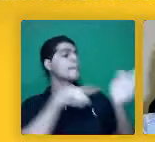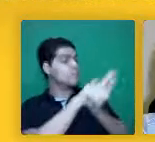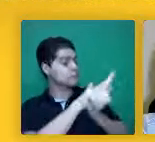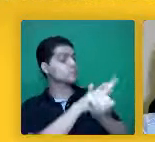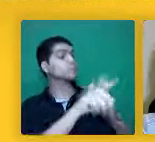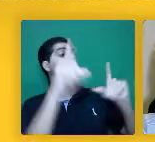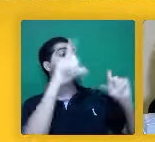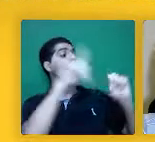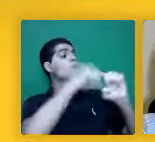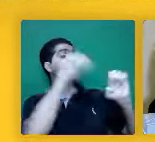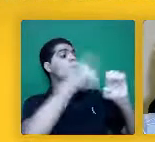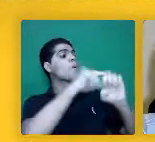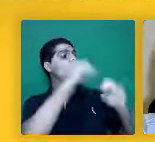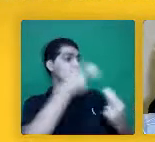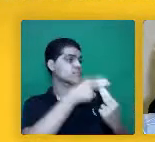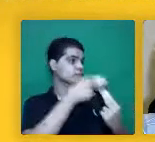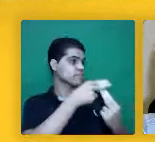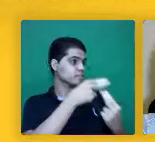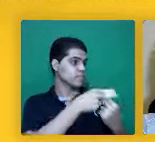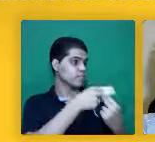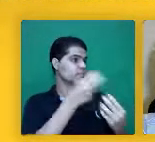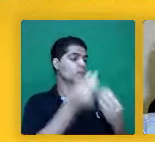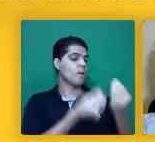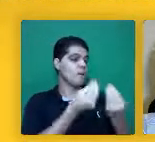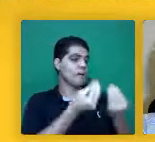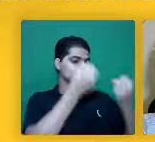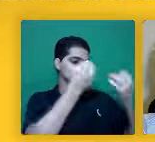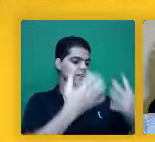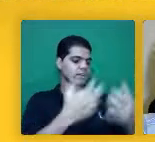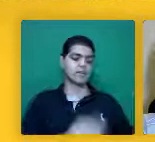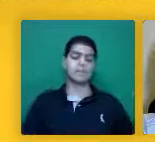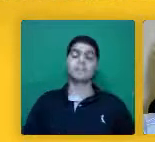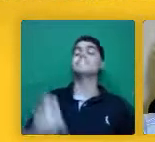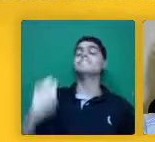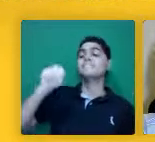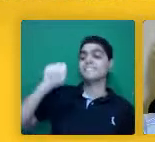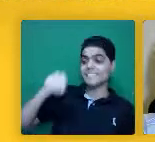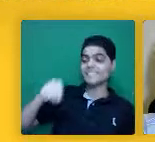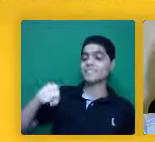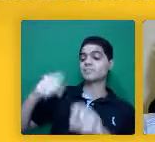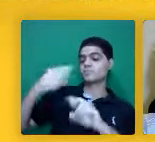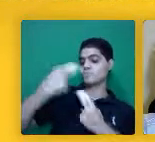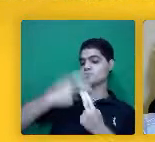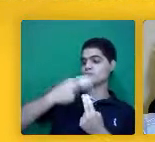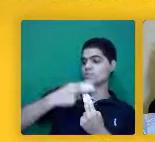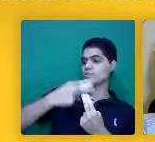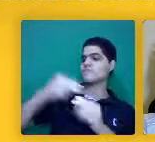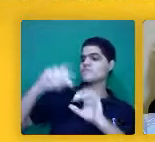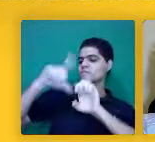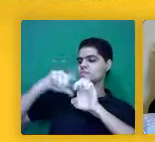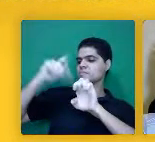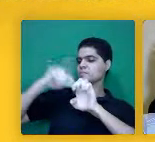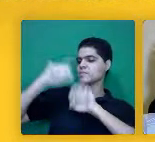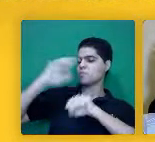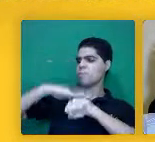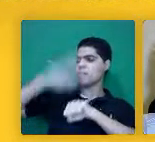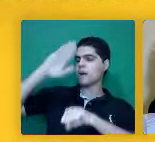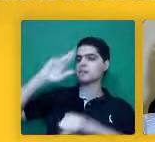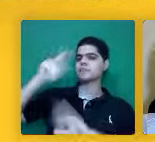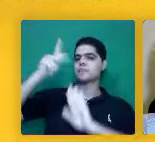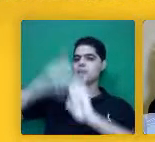IF mais empreendedor. E ainda tem o IF Mais Empreendedor. Olha que interessante. O IF Mais Empreendedor é um programa